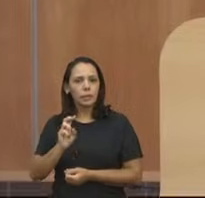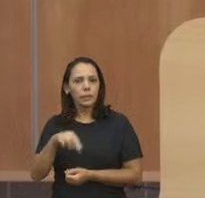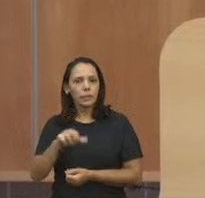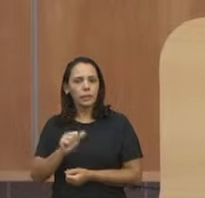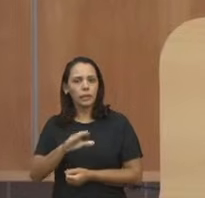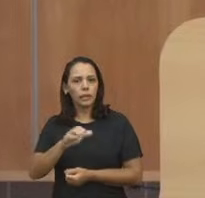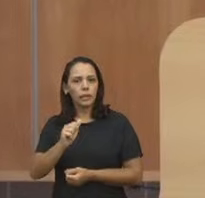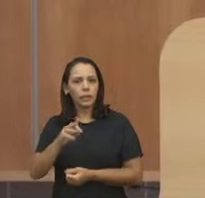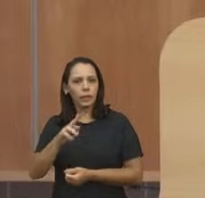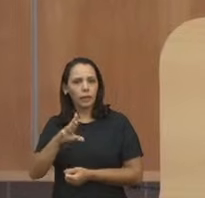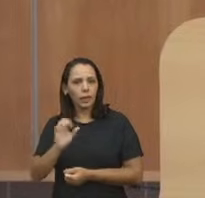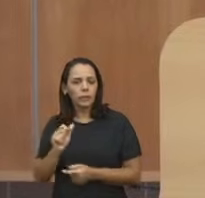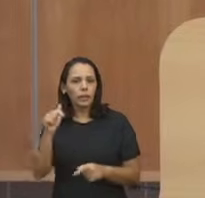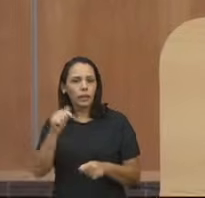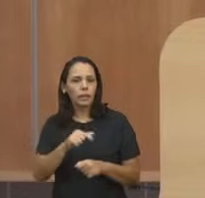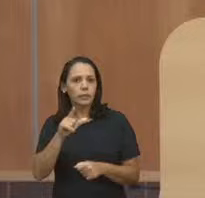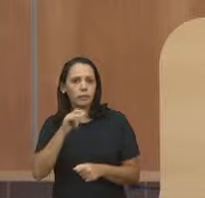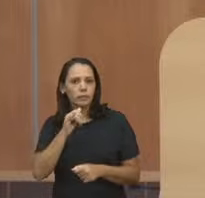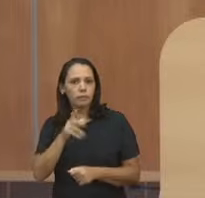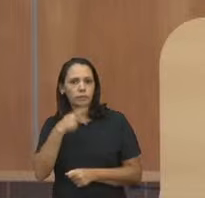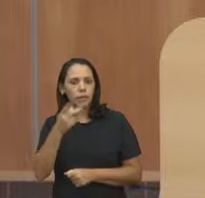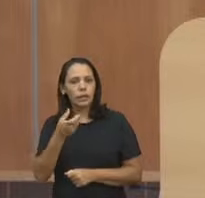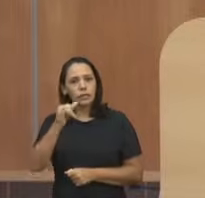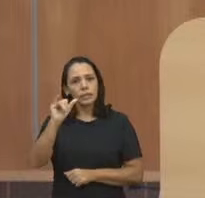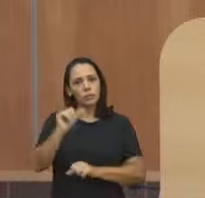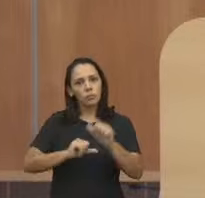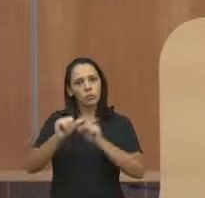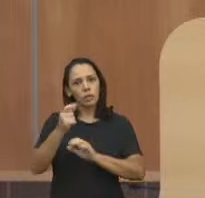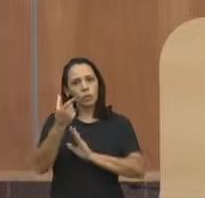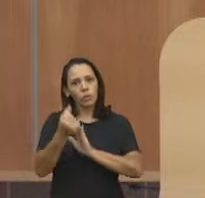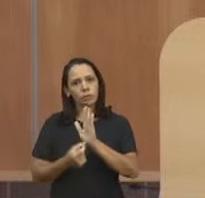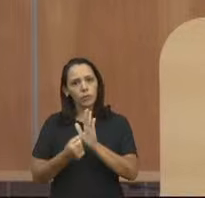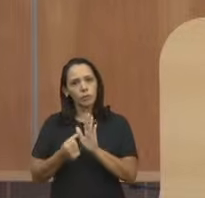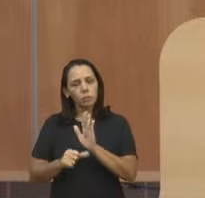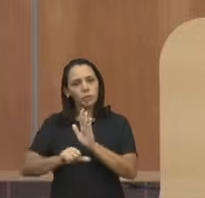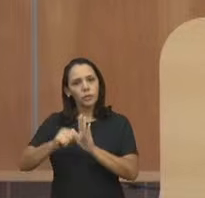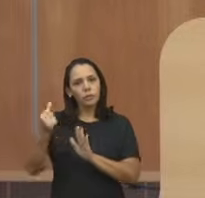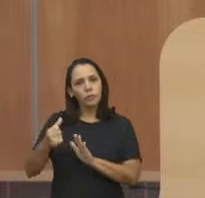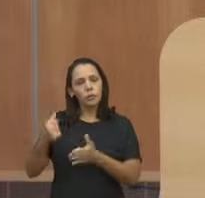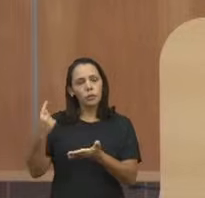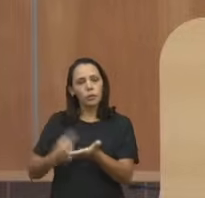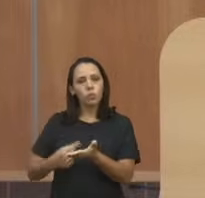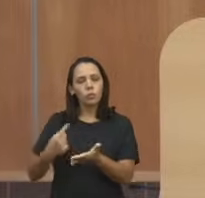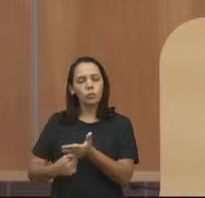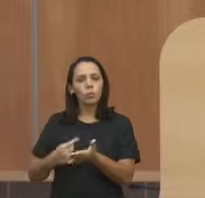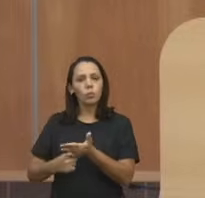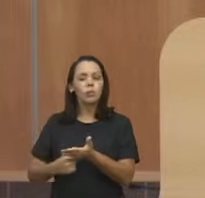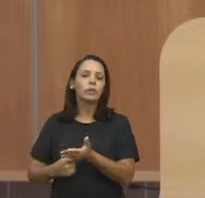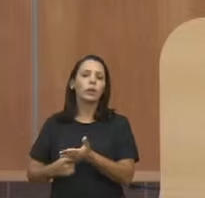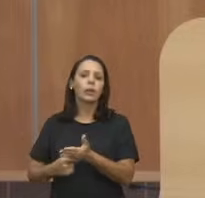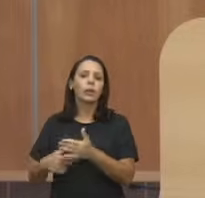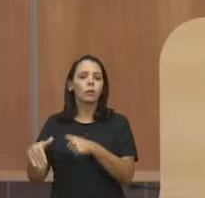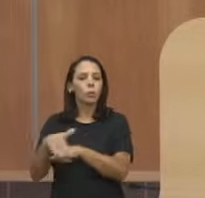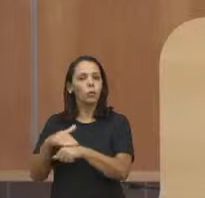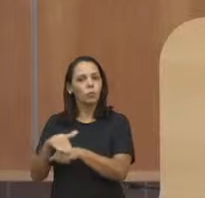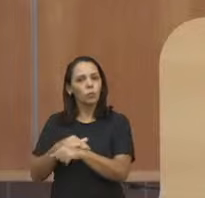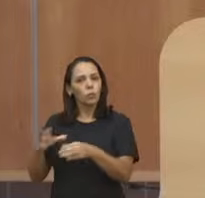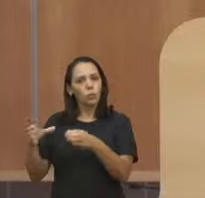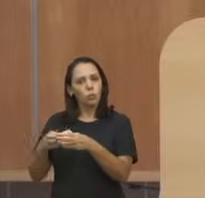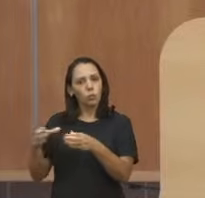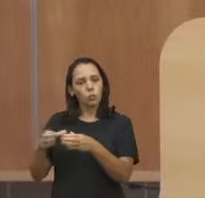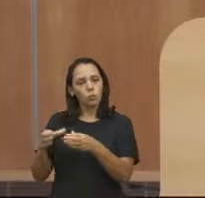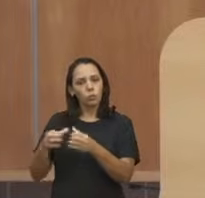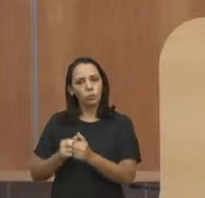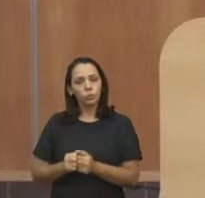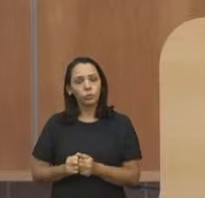mudança orçamentária tem que consultar a corte. A corte se transforma no legislativo hoje em dia. Sempre que o prefeito, que ocupa